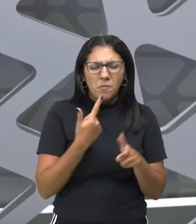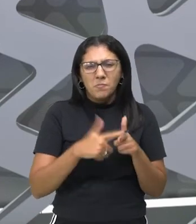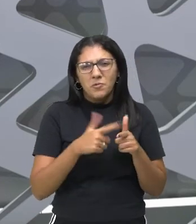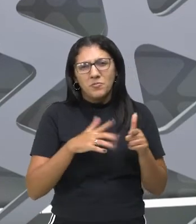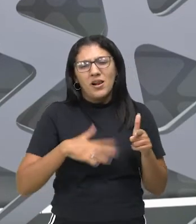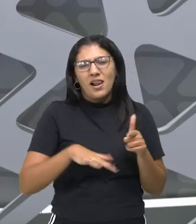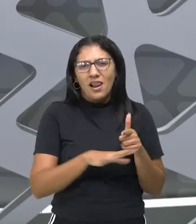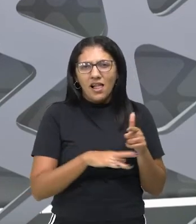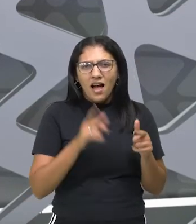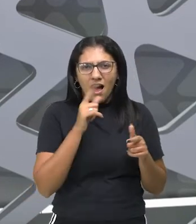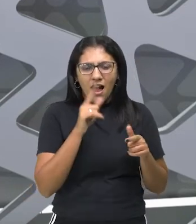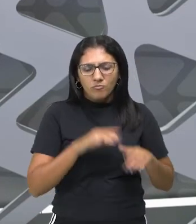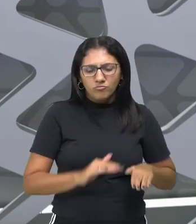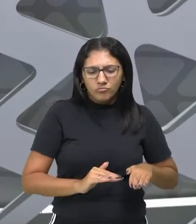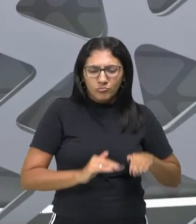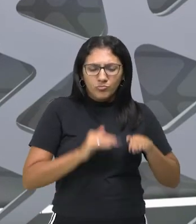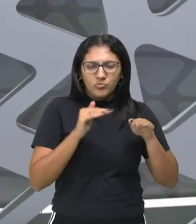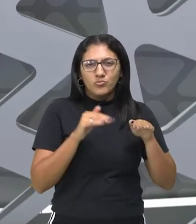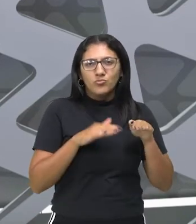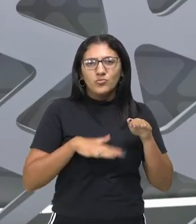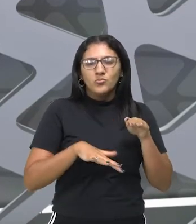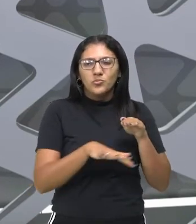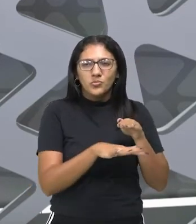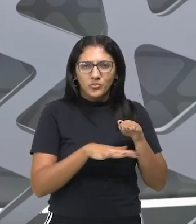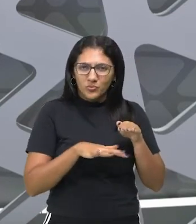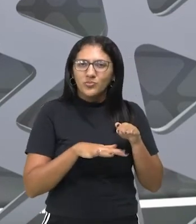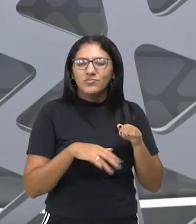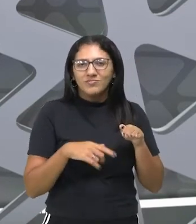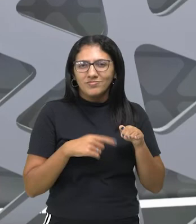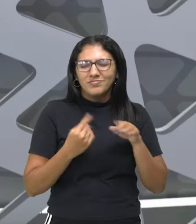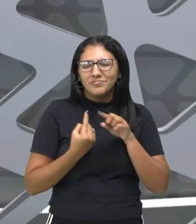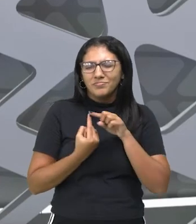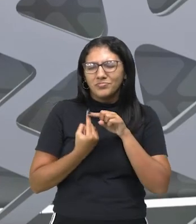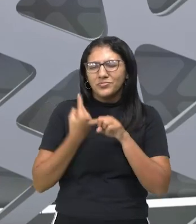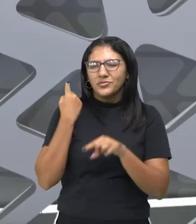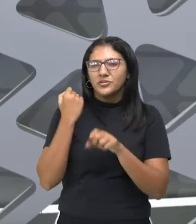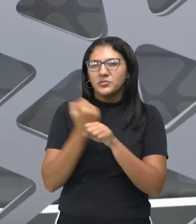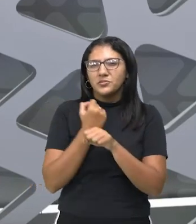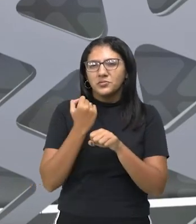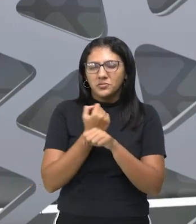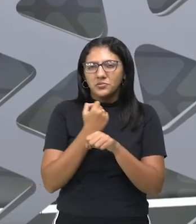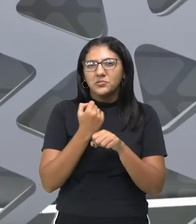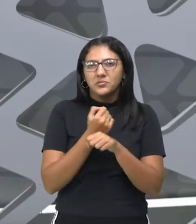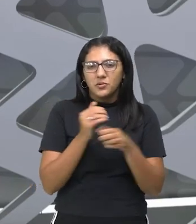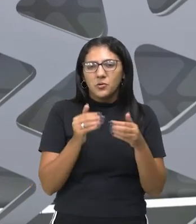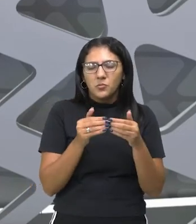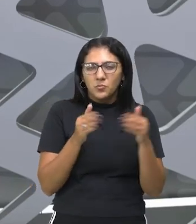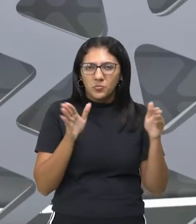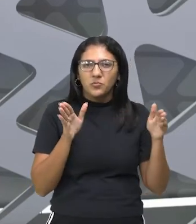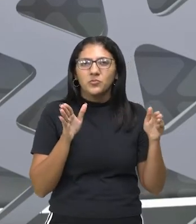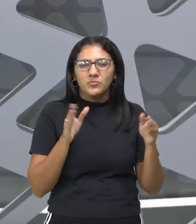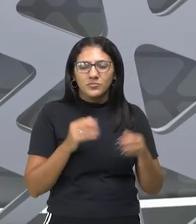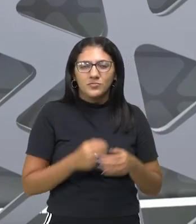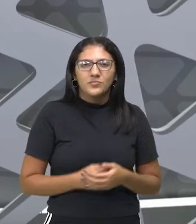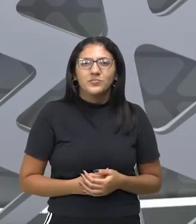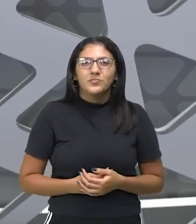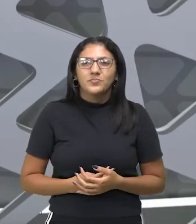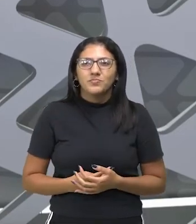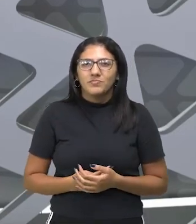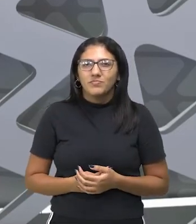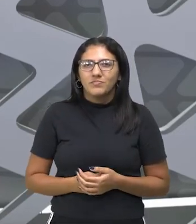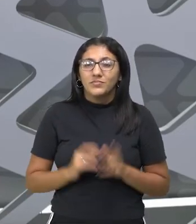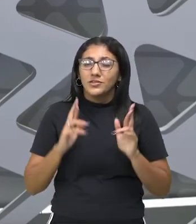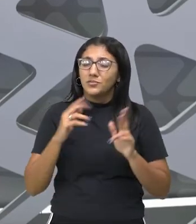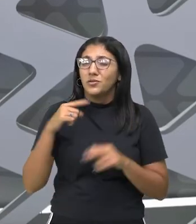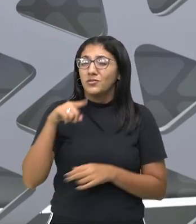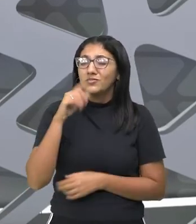desse alagamento que aconteceu quando ocorreu a fundação da usina elétrica de Balbina. Espero que vocês